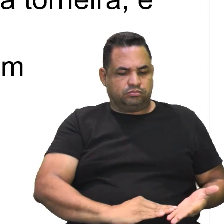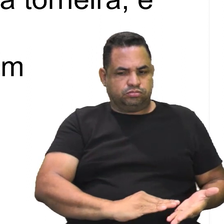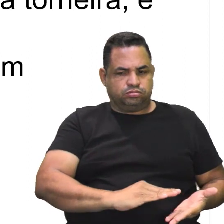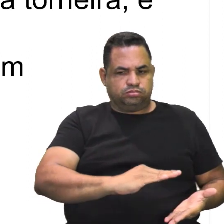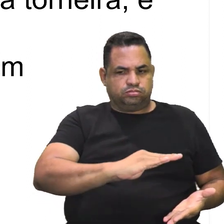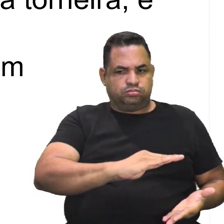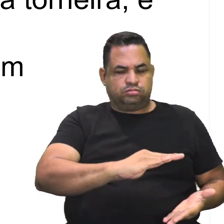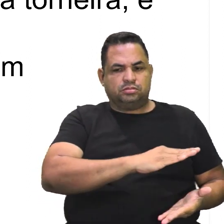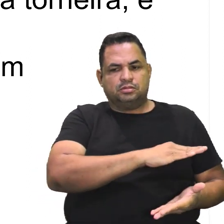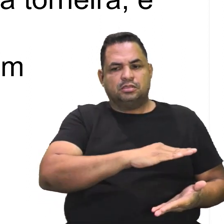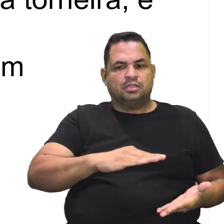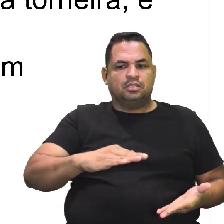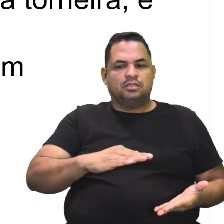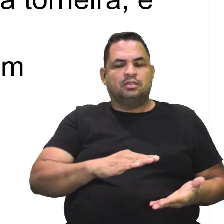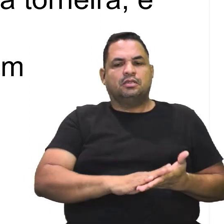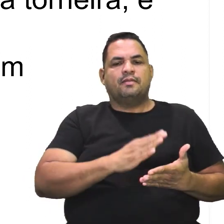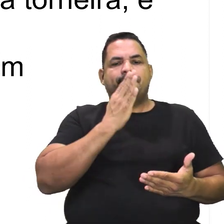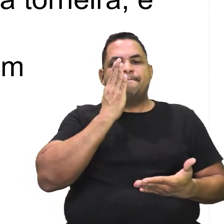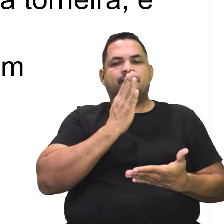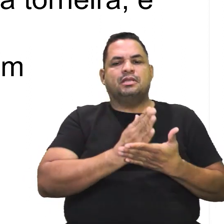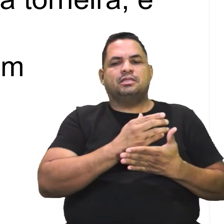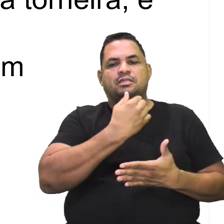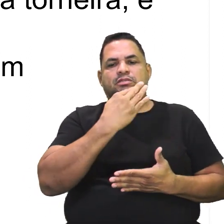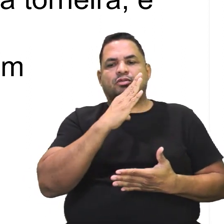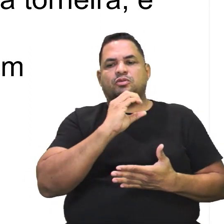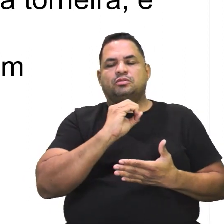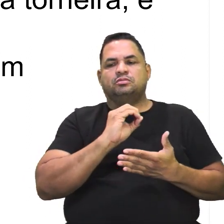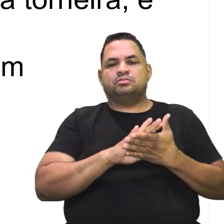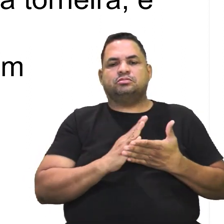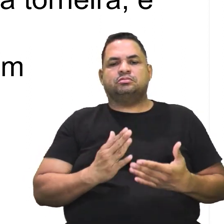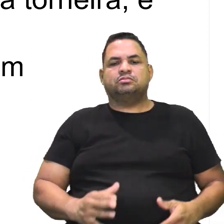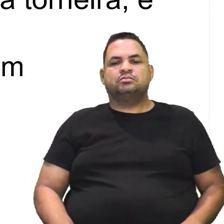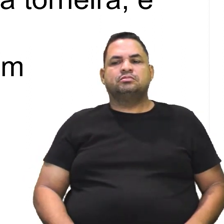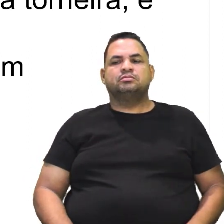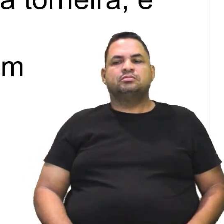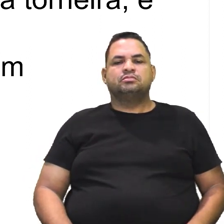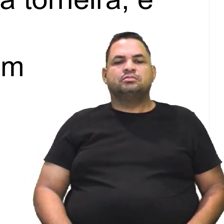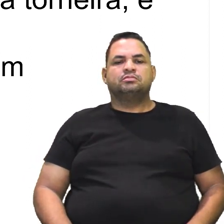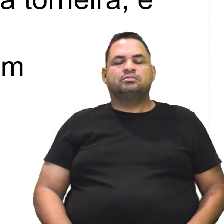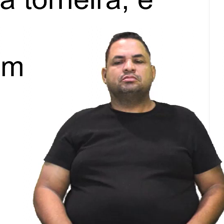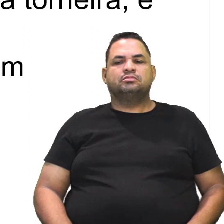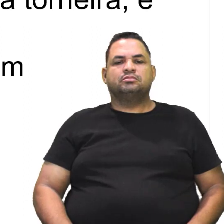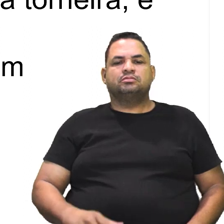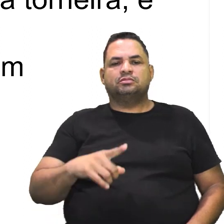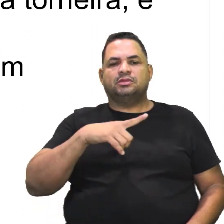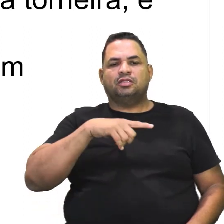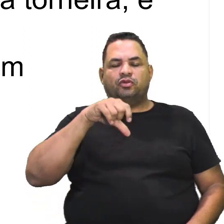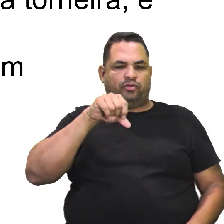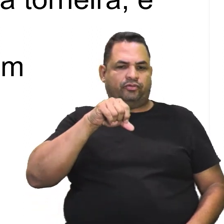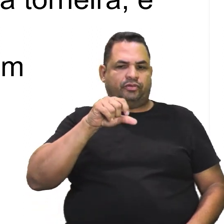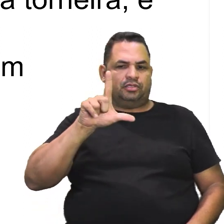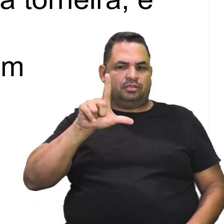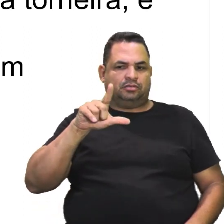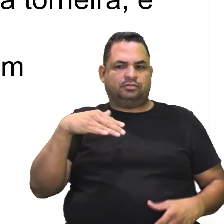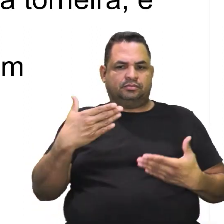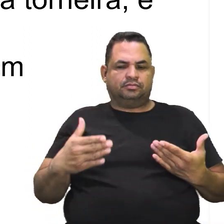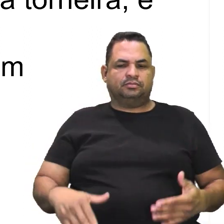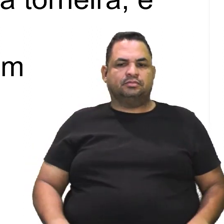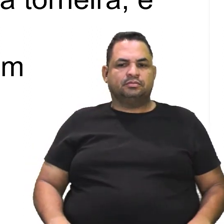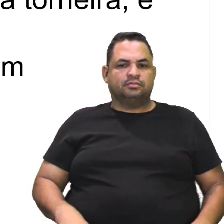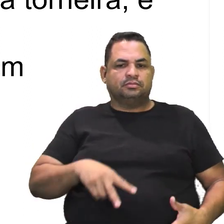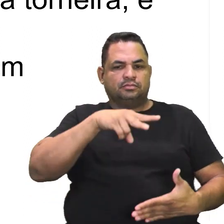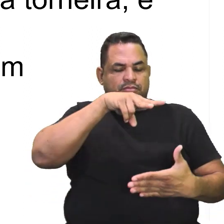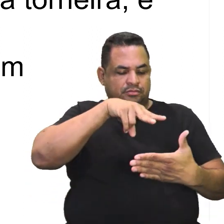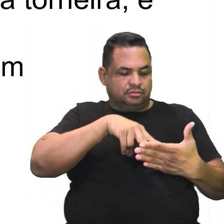metade, né? 9 litros. Então já tem 9 litros no balde, então só cabe mais 9. Isso, só cabe mais 9. Tá vendo? Olha só, você